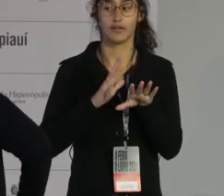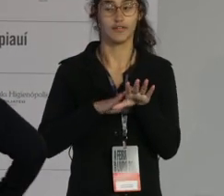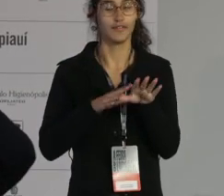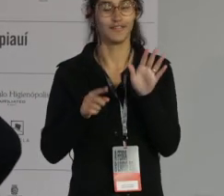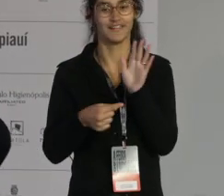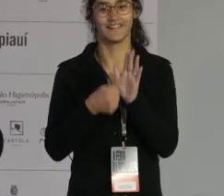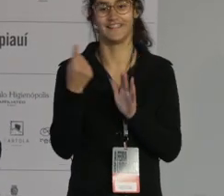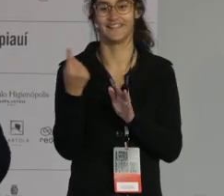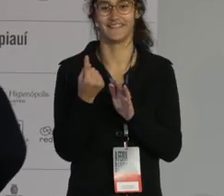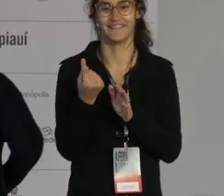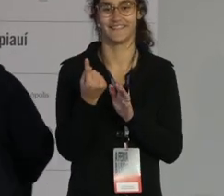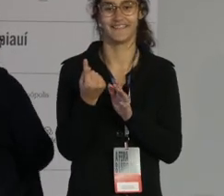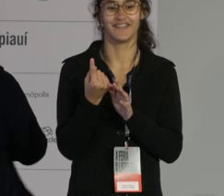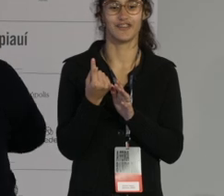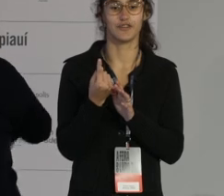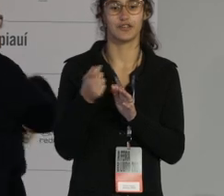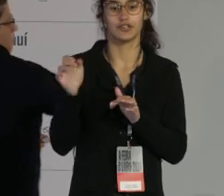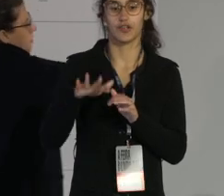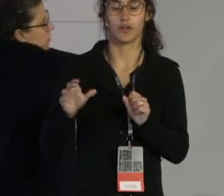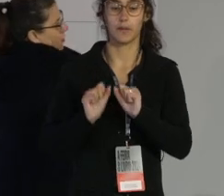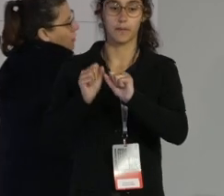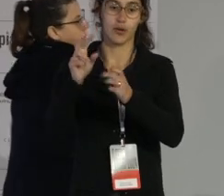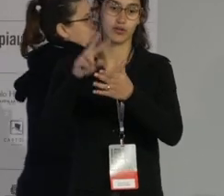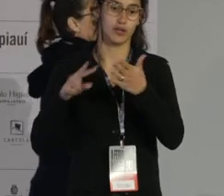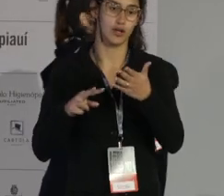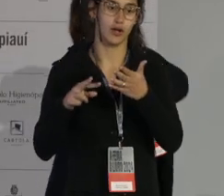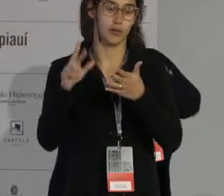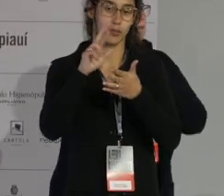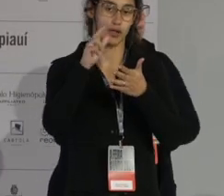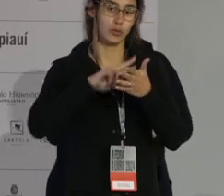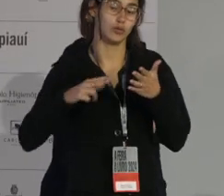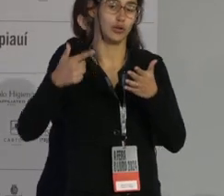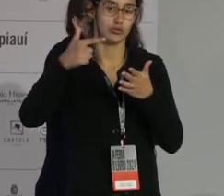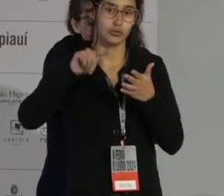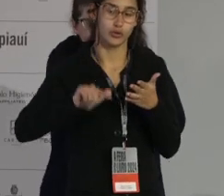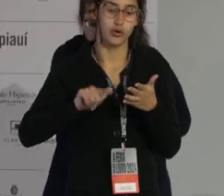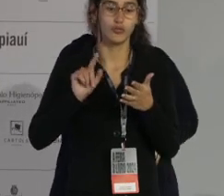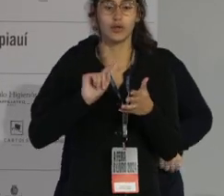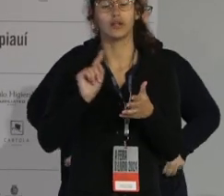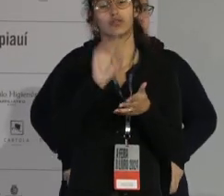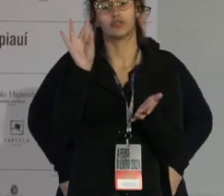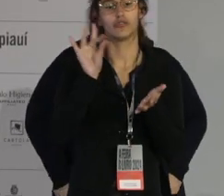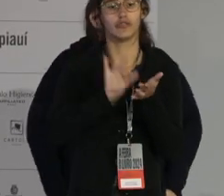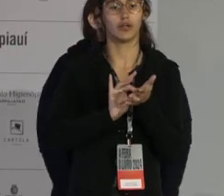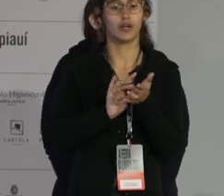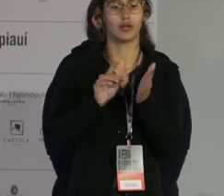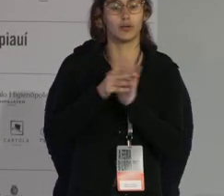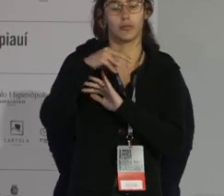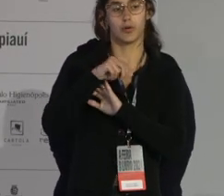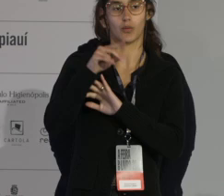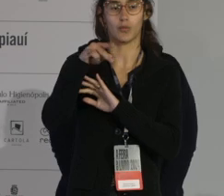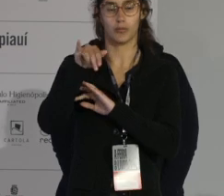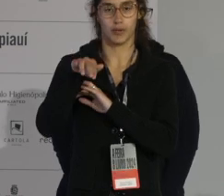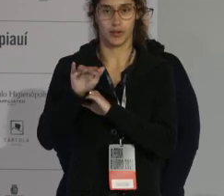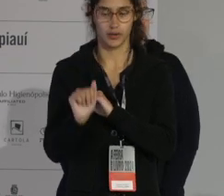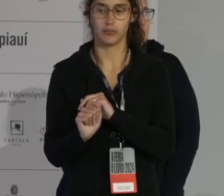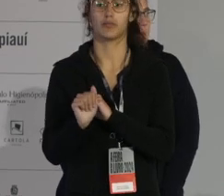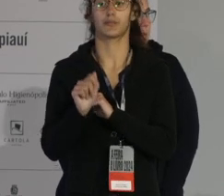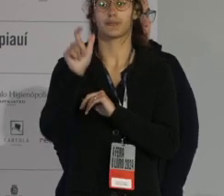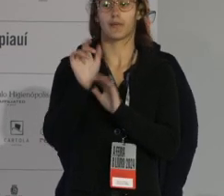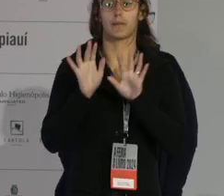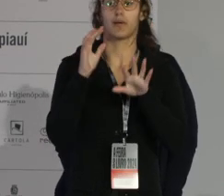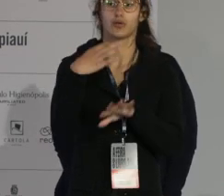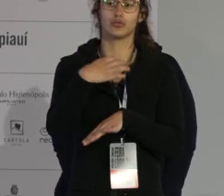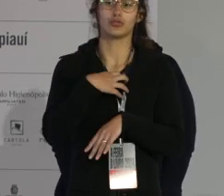uma... Por um lado, você pode ler como uma releitura, não exatamente do Macunaíma, mas